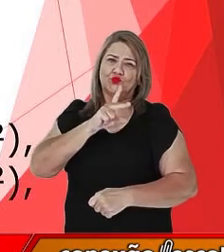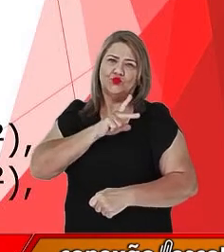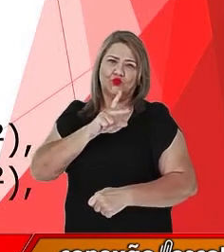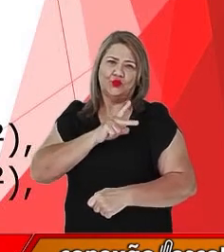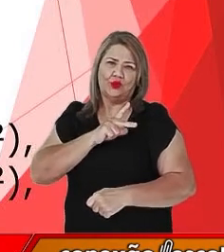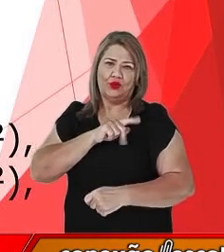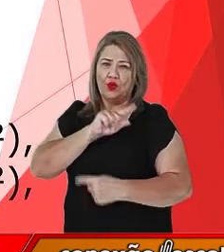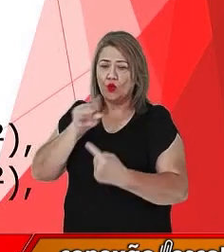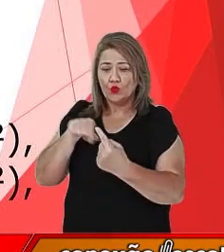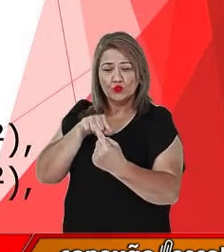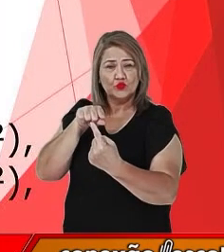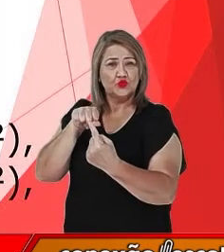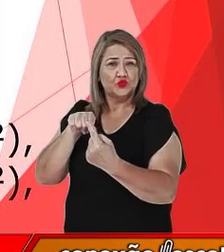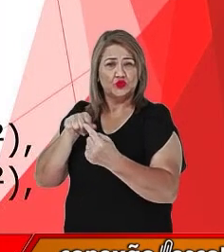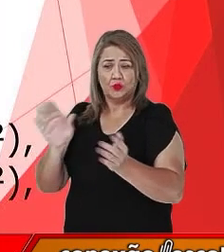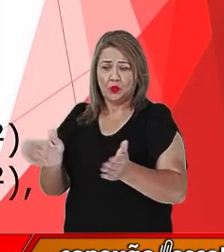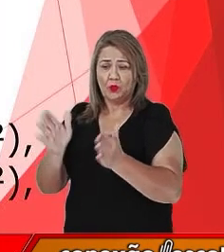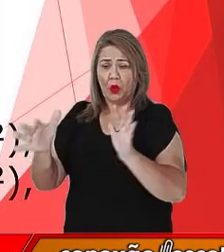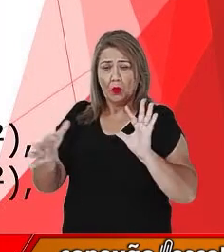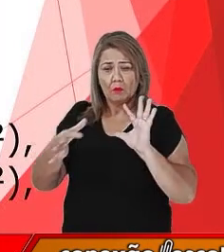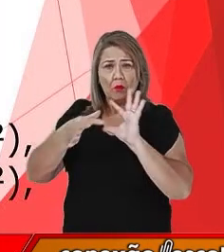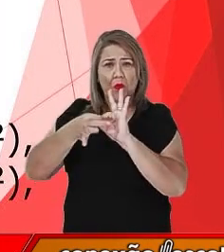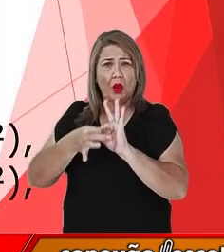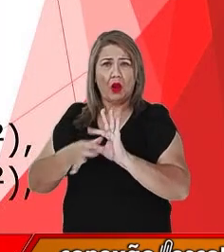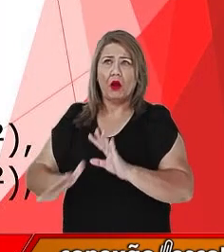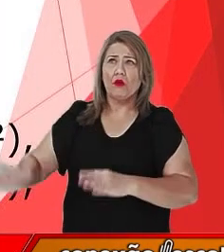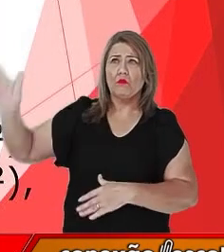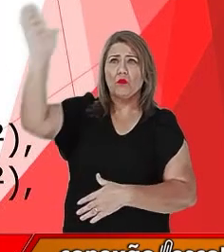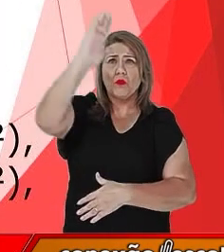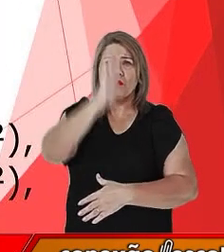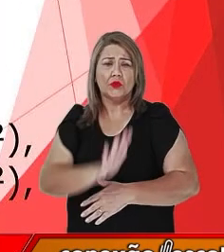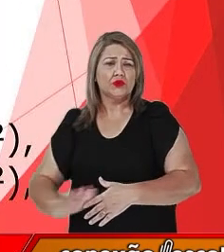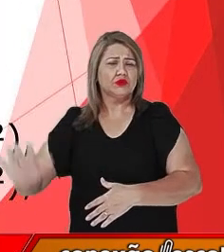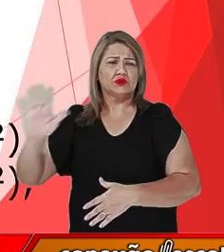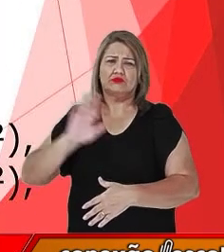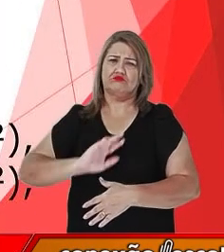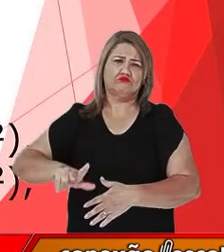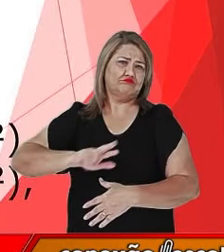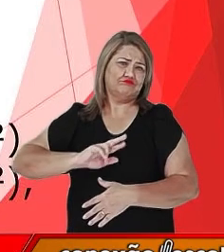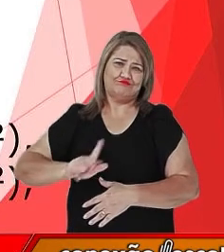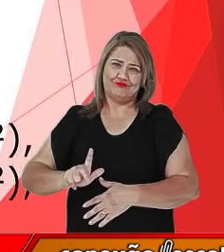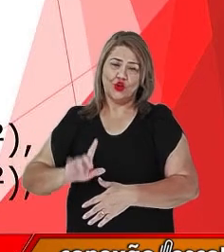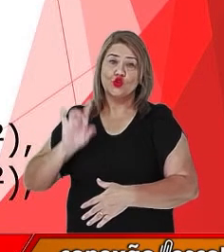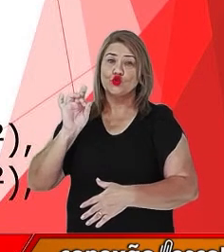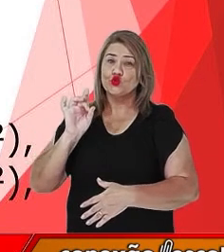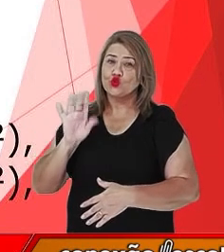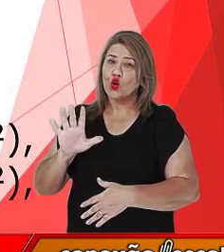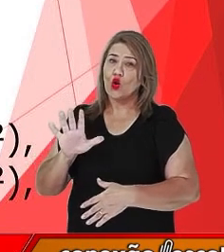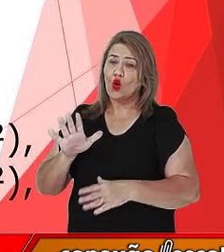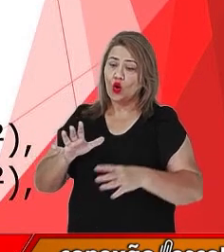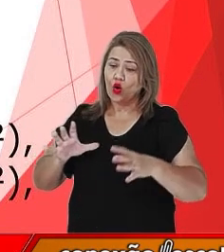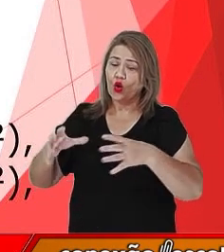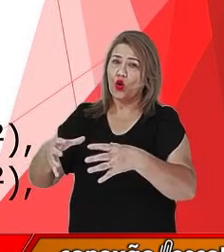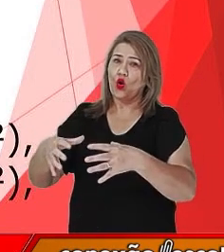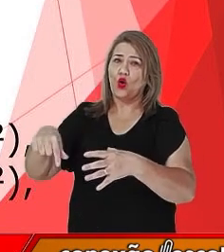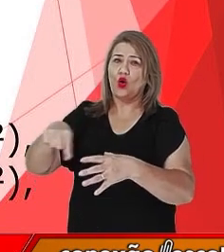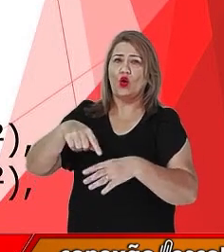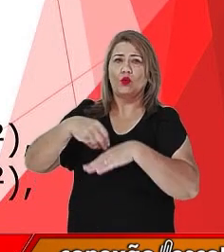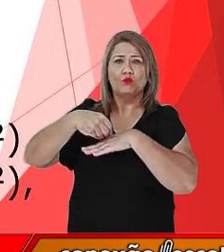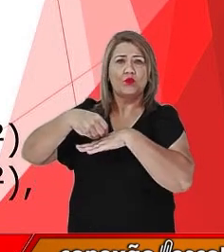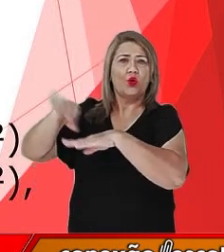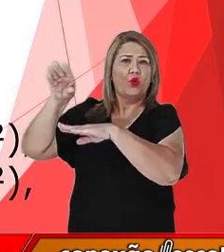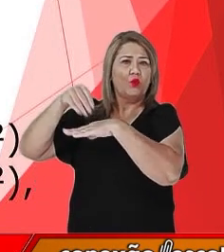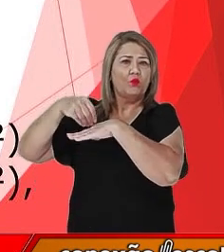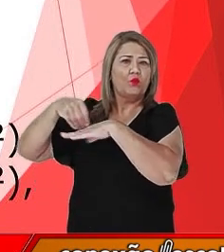tinham como objetivo promover a integração de todo o território nacional, apenas atender à demanda de